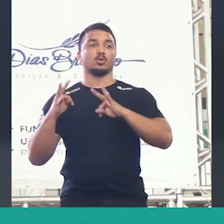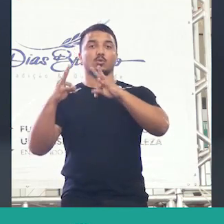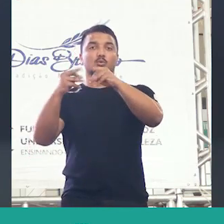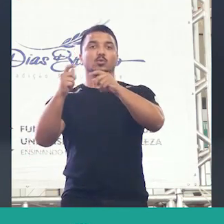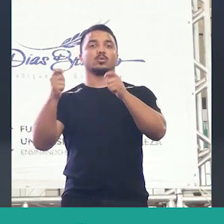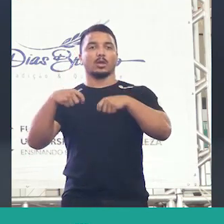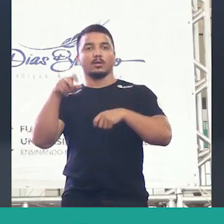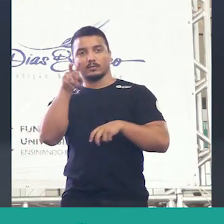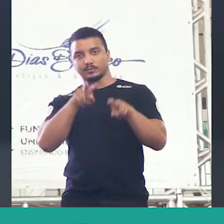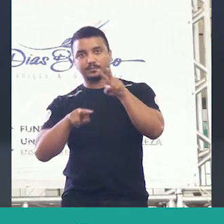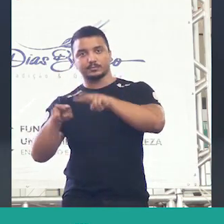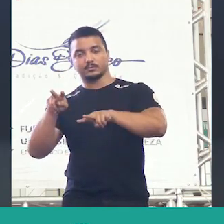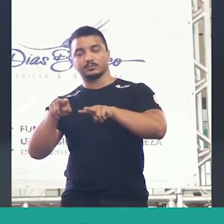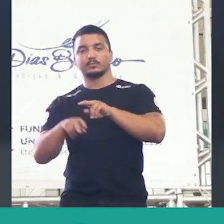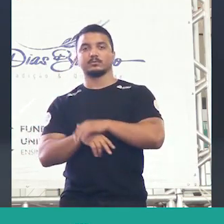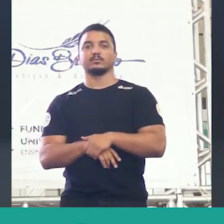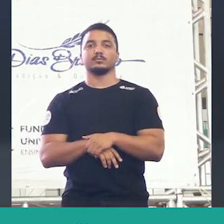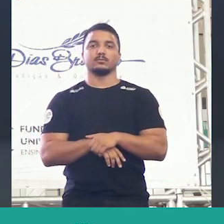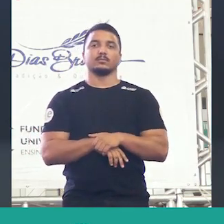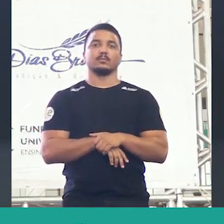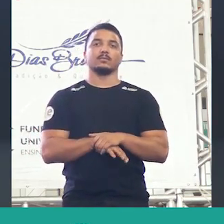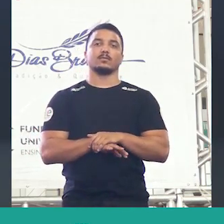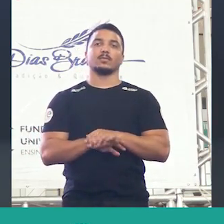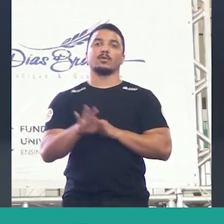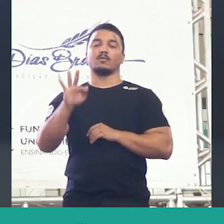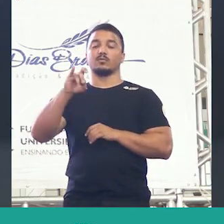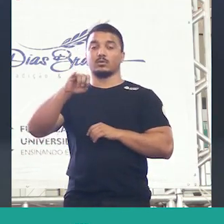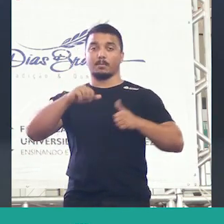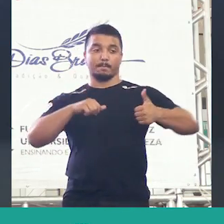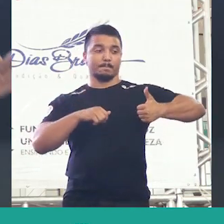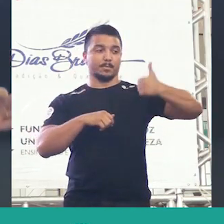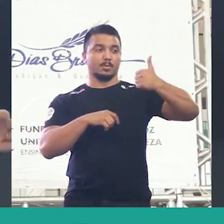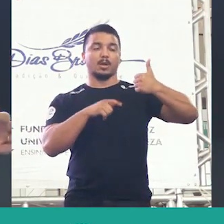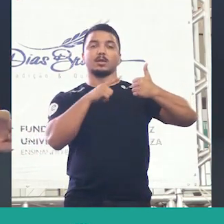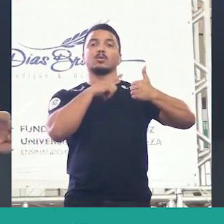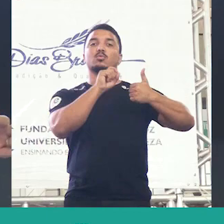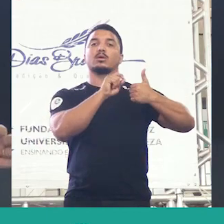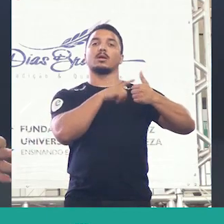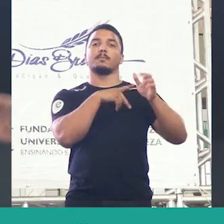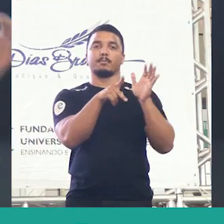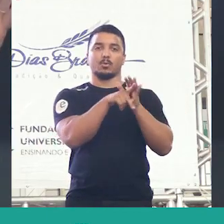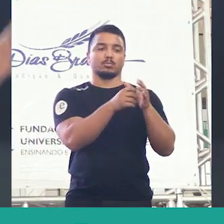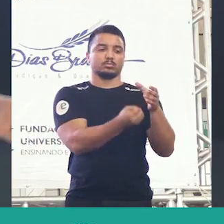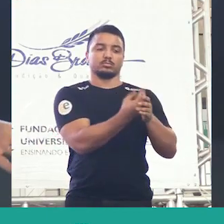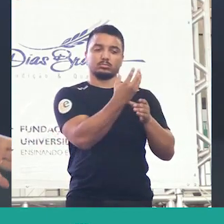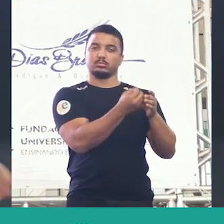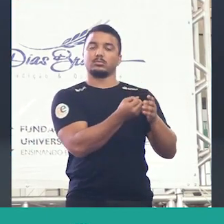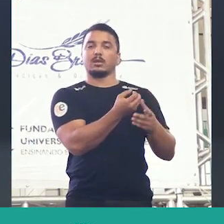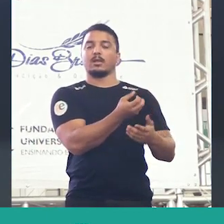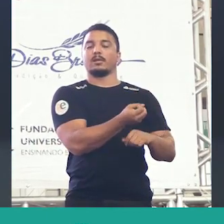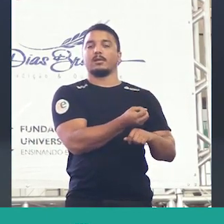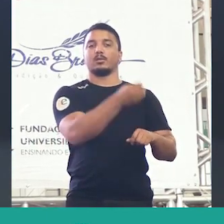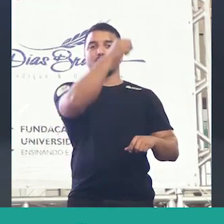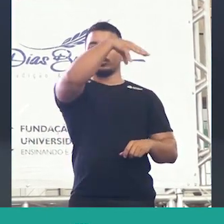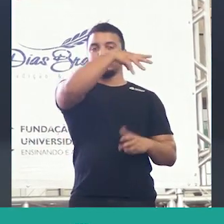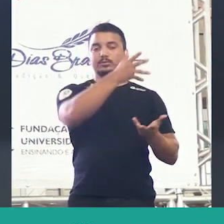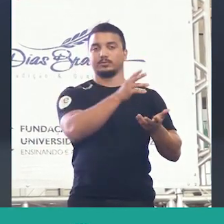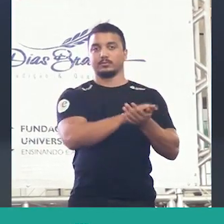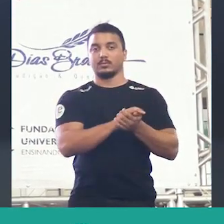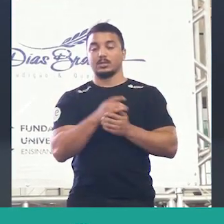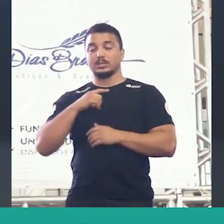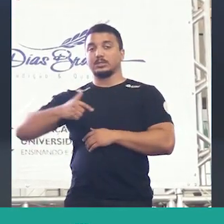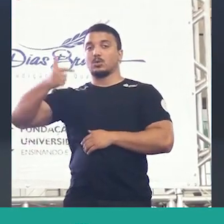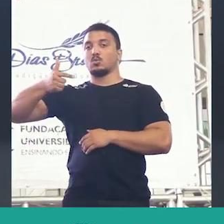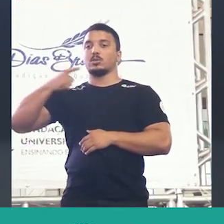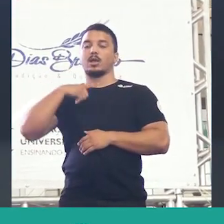Tudo aquilo que é visível. Fonte de luz primária é aquela que o quê, pessoal? Tem luz própria. Fonte de luz secundária é